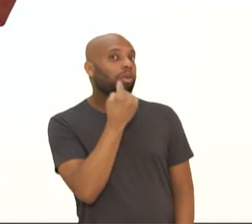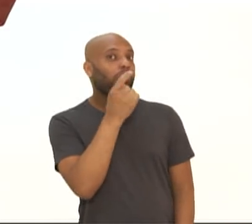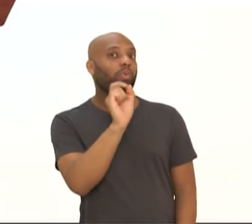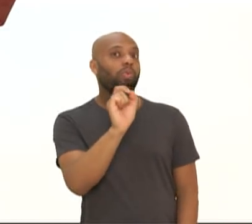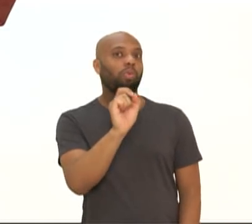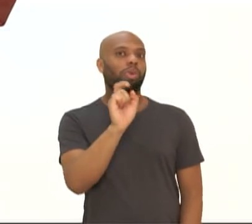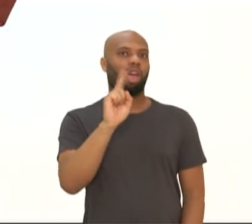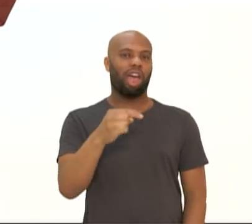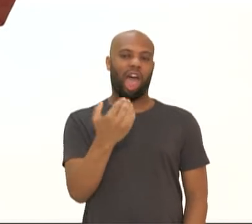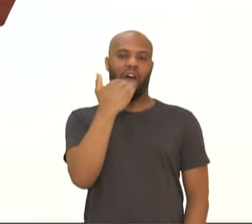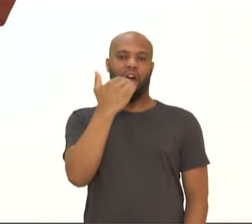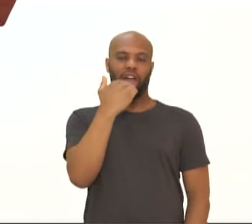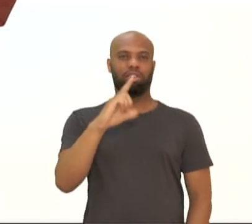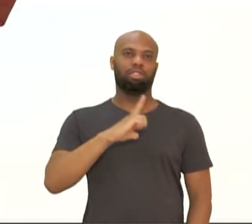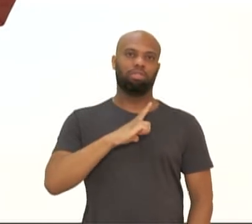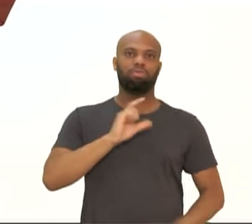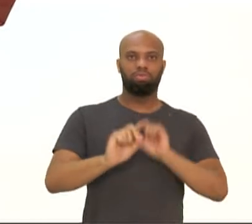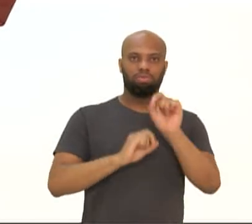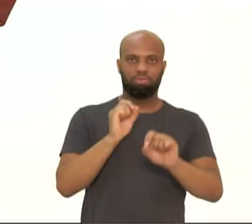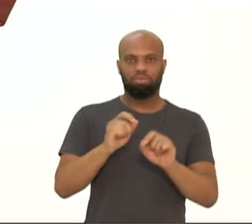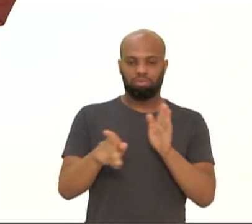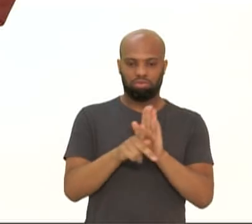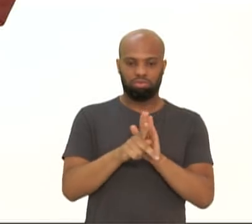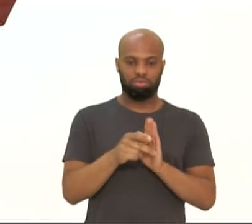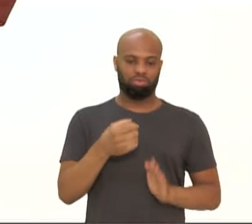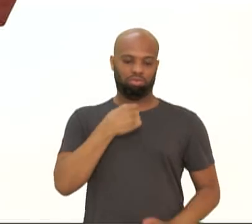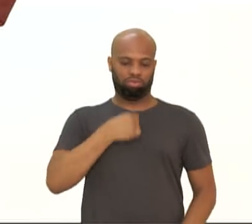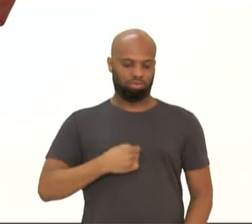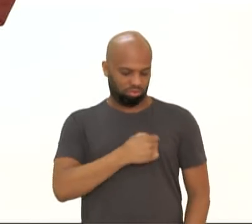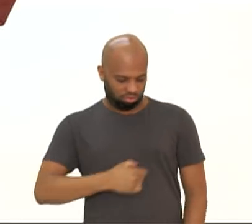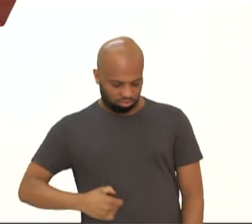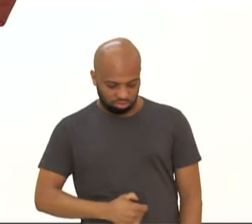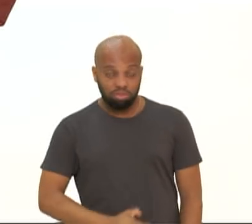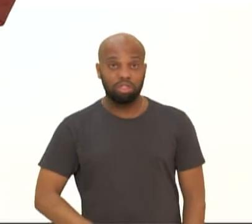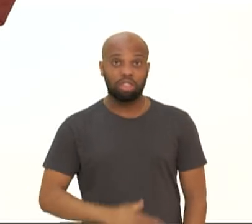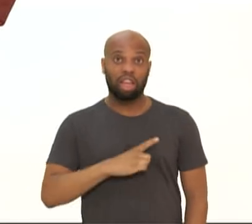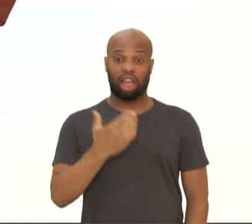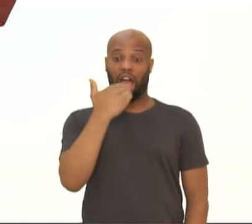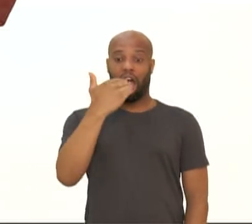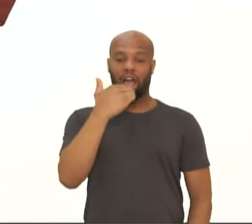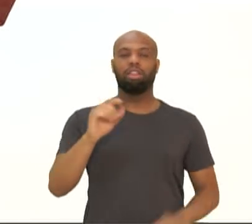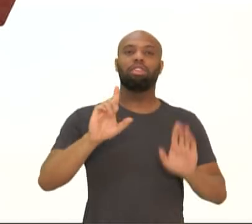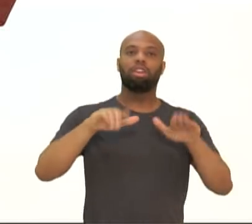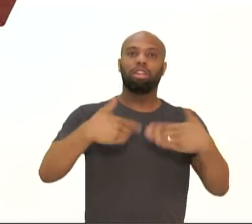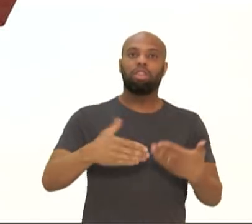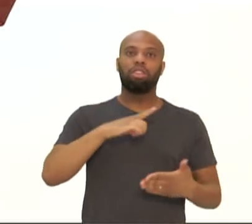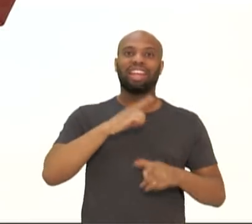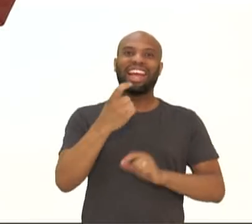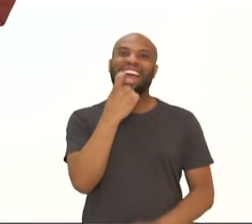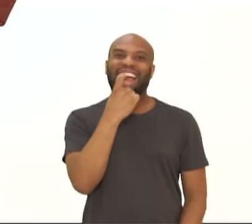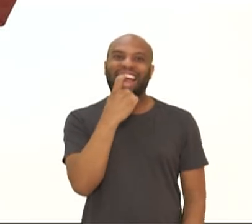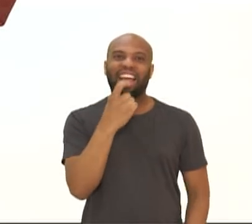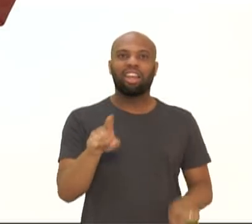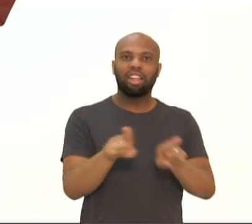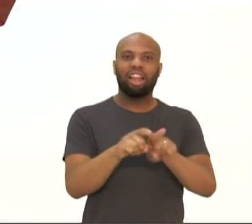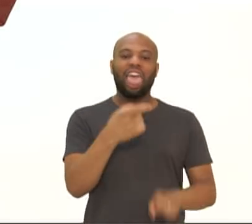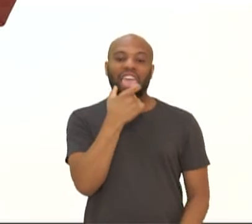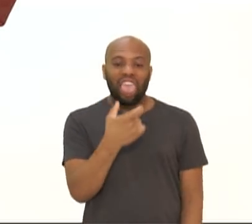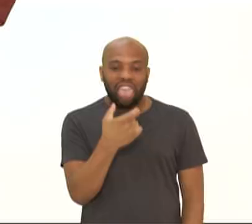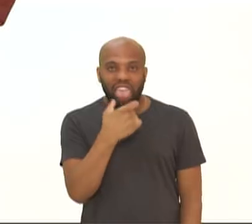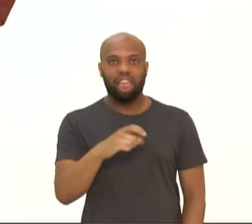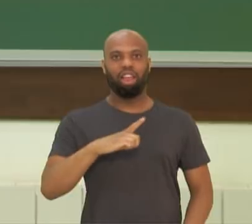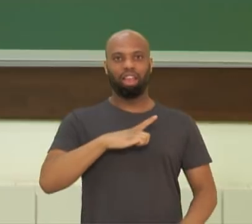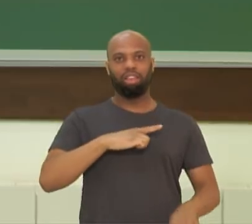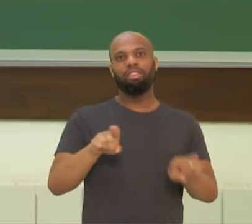a cavidade, a entrada, né, do nosso tubo digestório e nela a gente tem os dentes, a língua